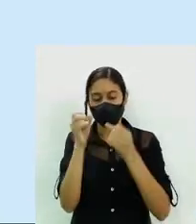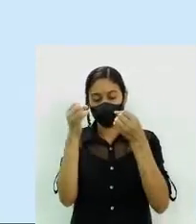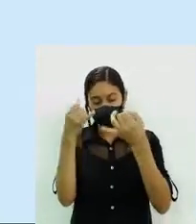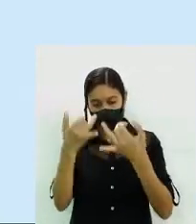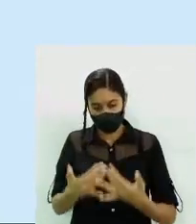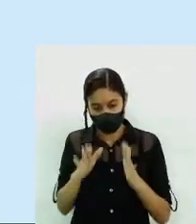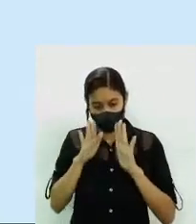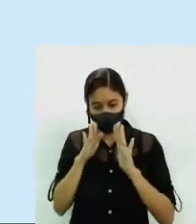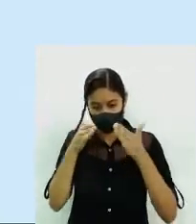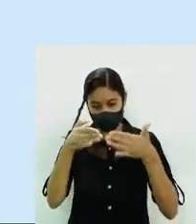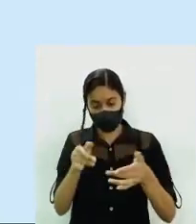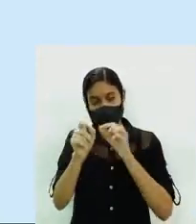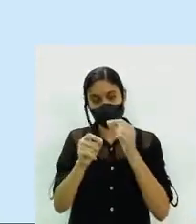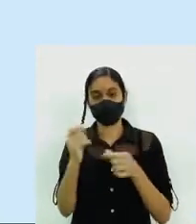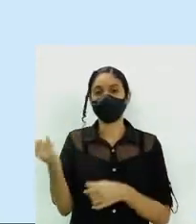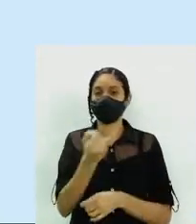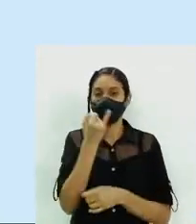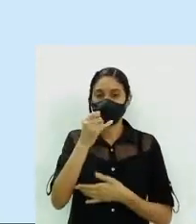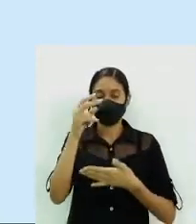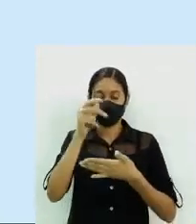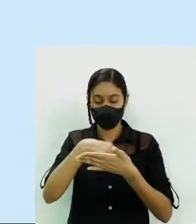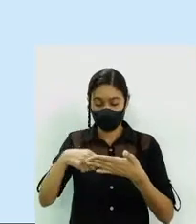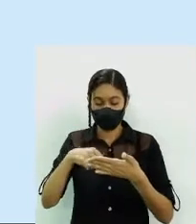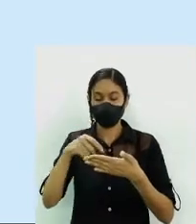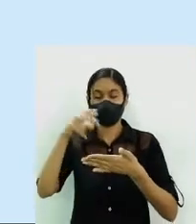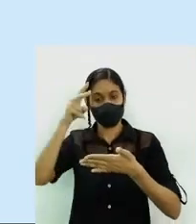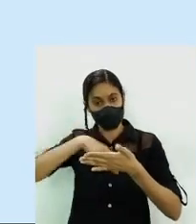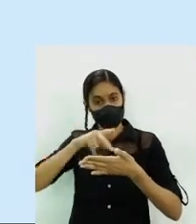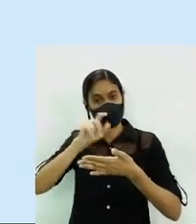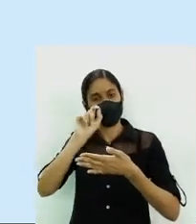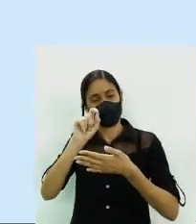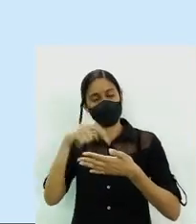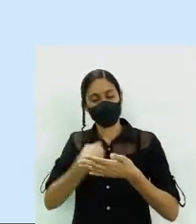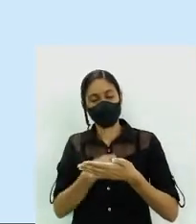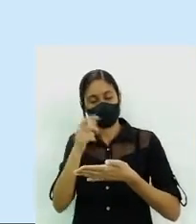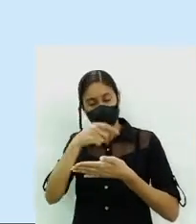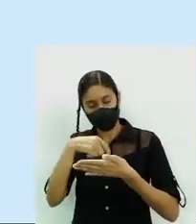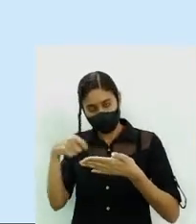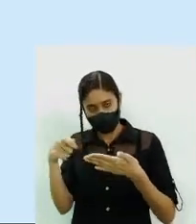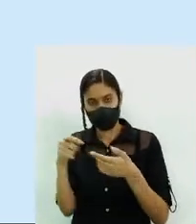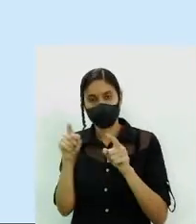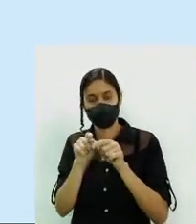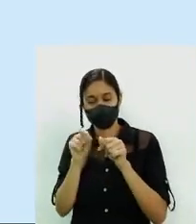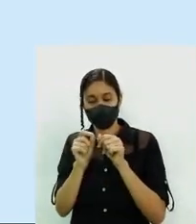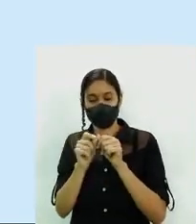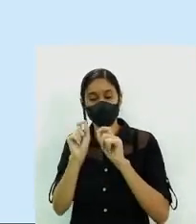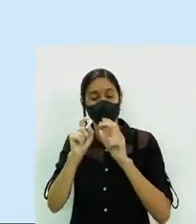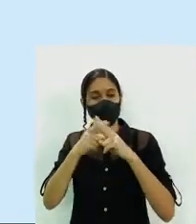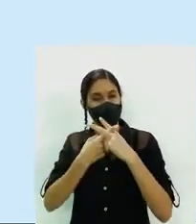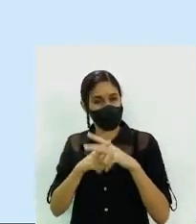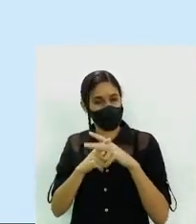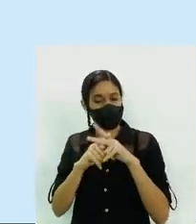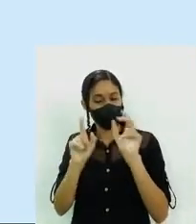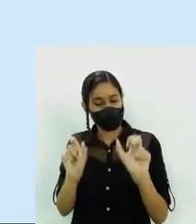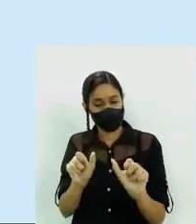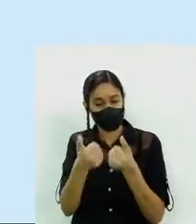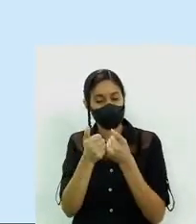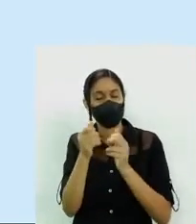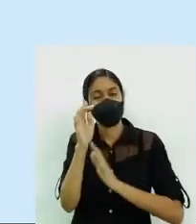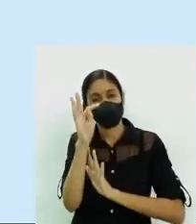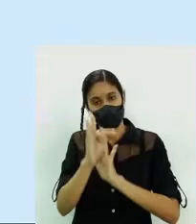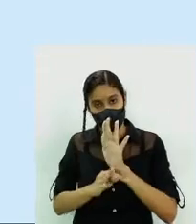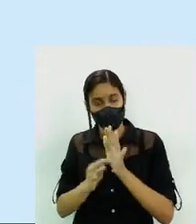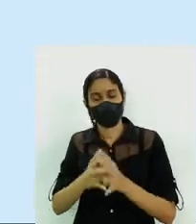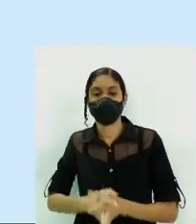importância de escrever e ler aquilo que a gente escreveu para fazer uma reescritura, um aprimoramento do meu